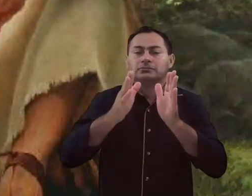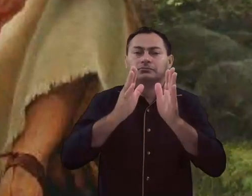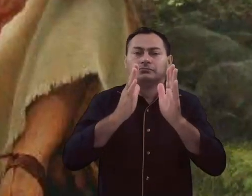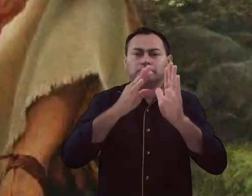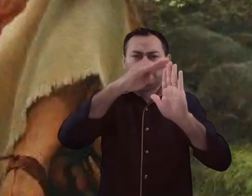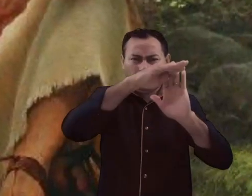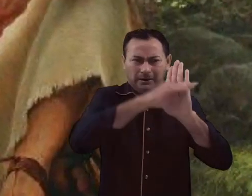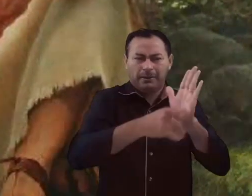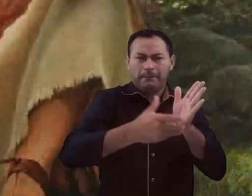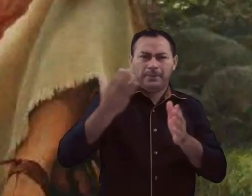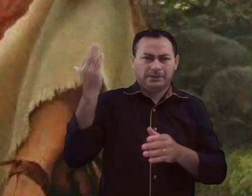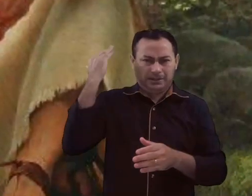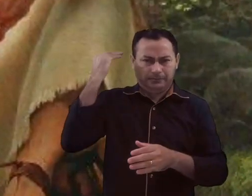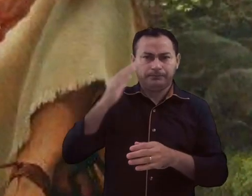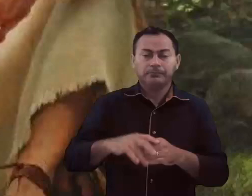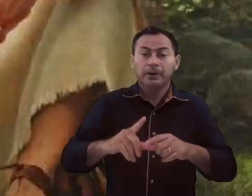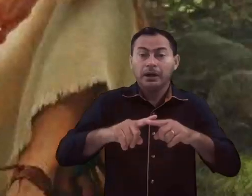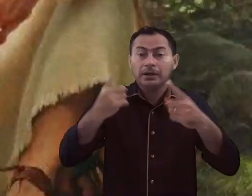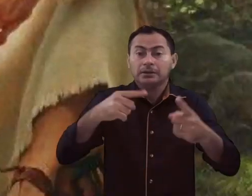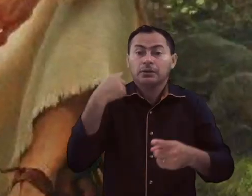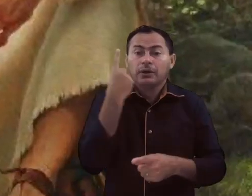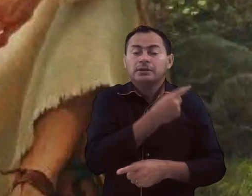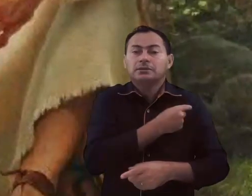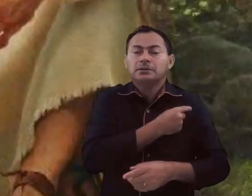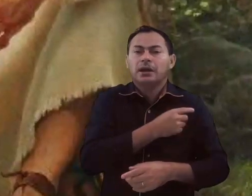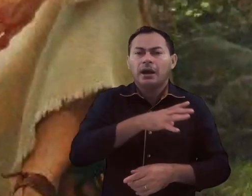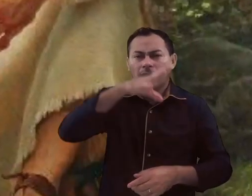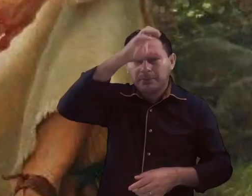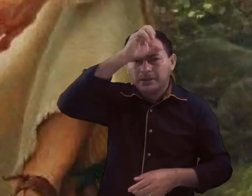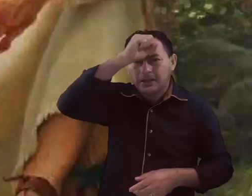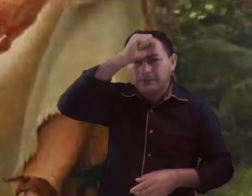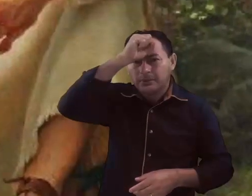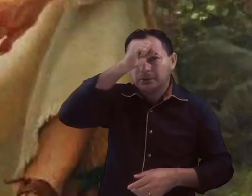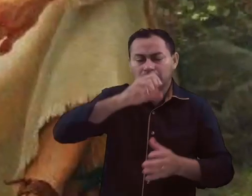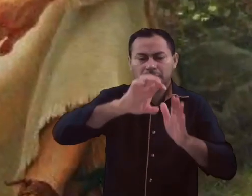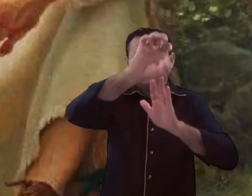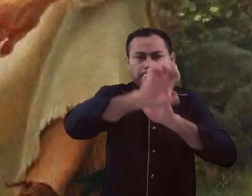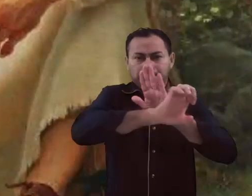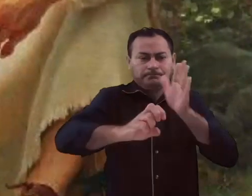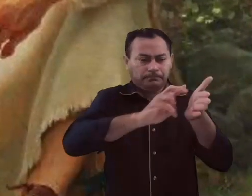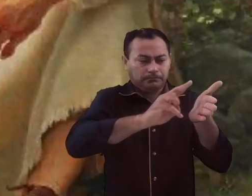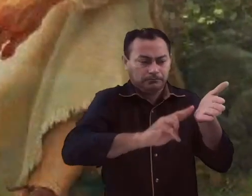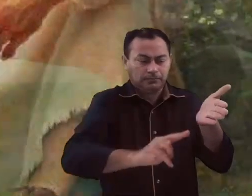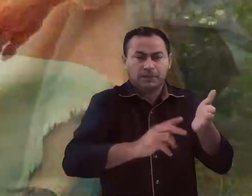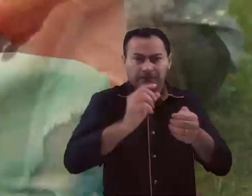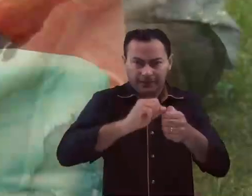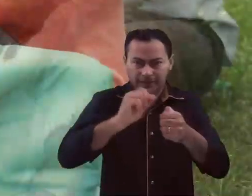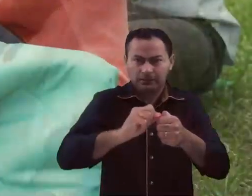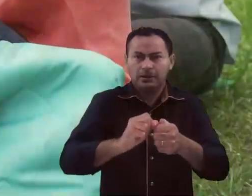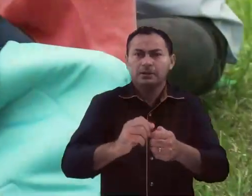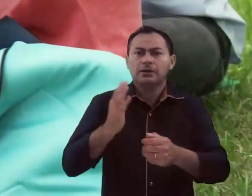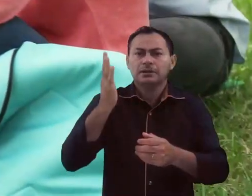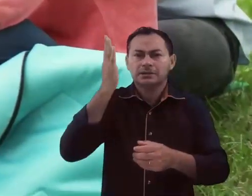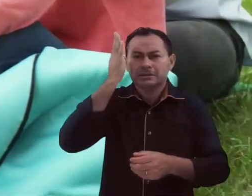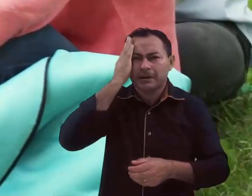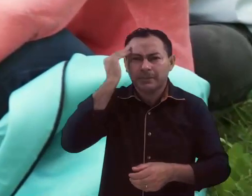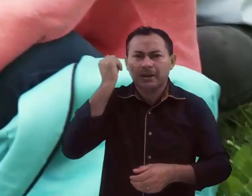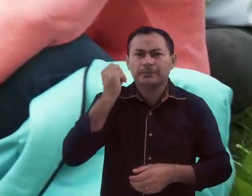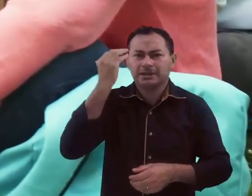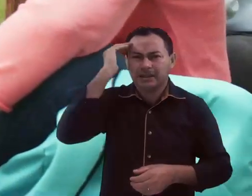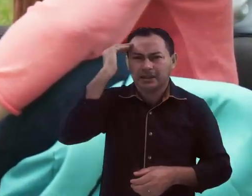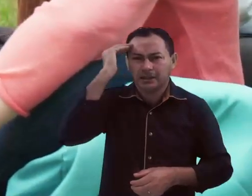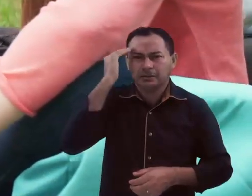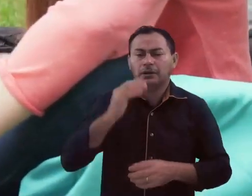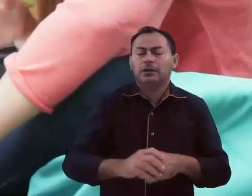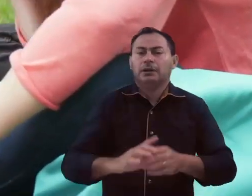programa. Será que é isso que temos descoberto na leitura dos evangelhos que estamos fazendo? Será que estamos descobrindo a